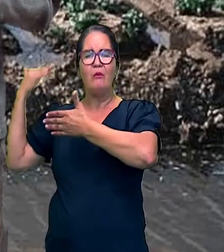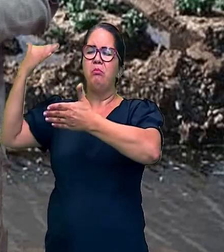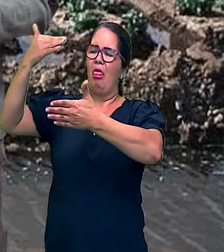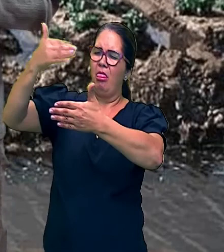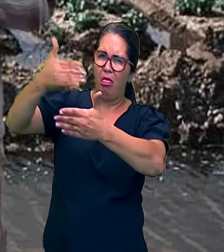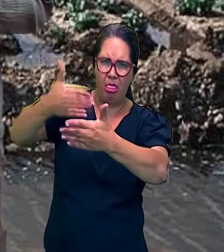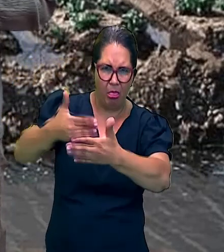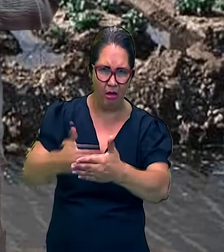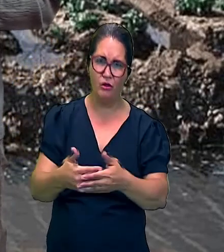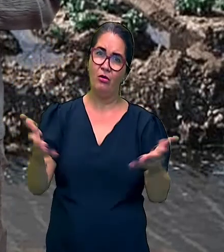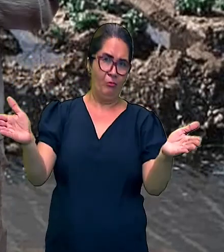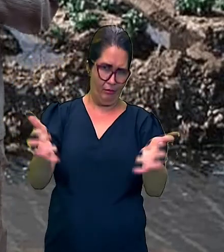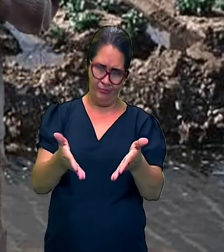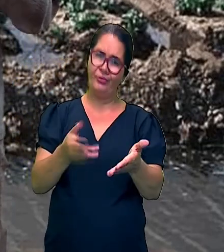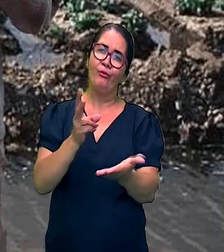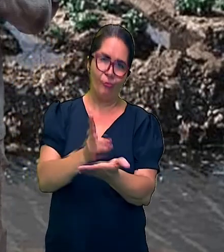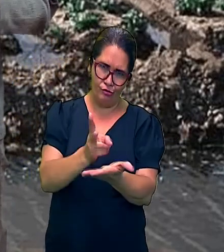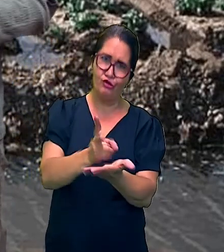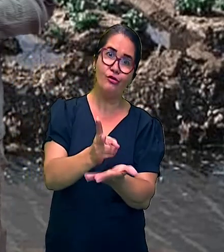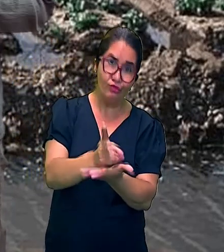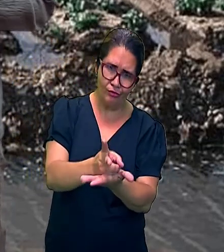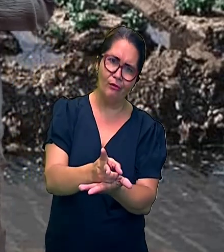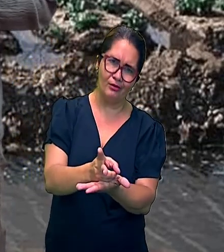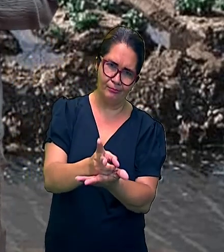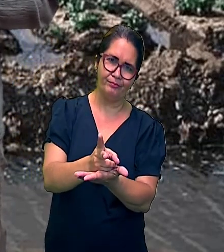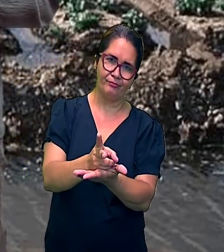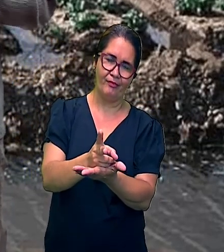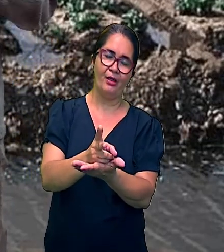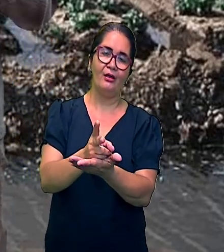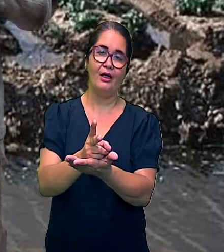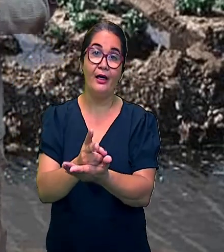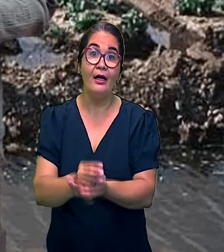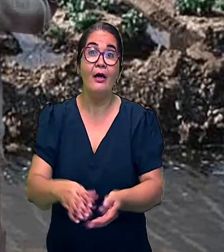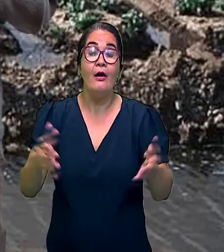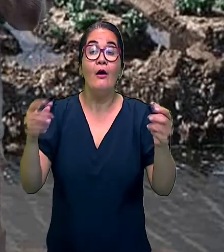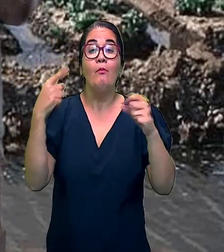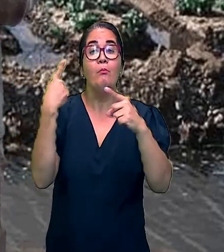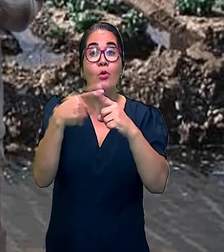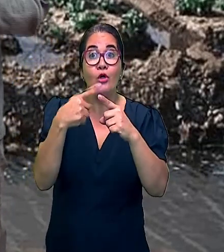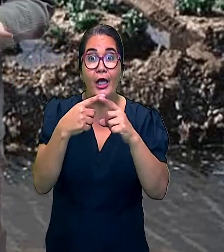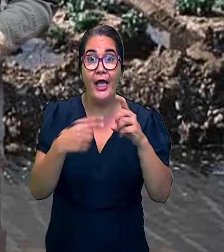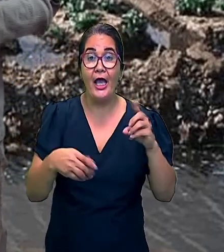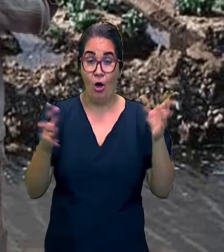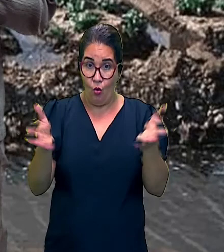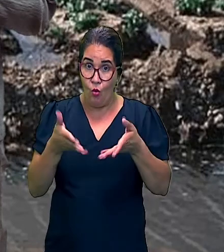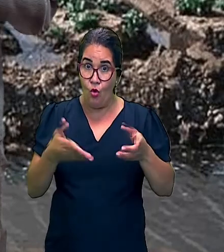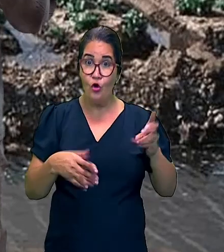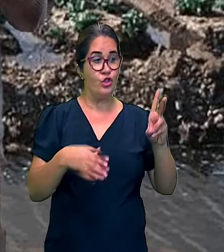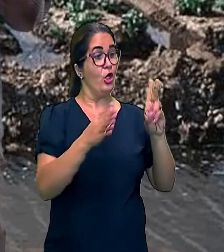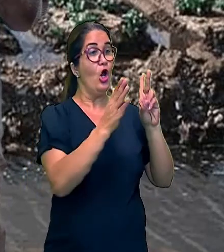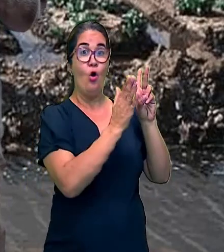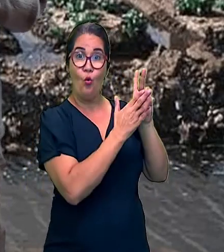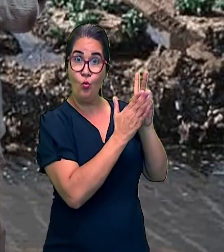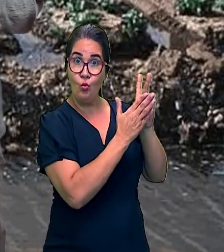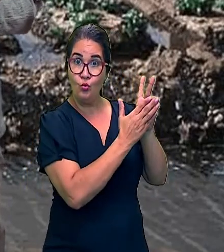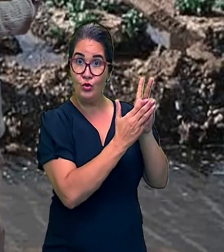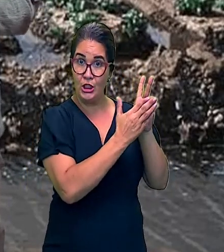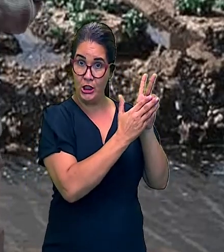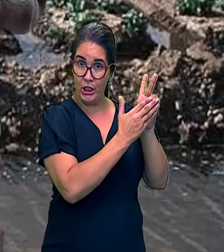nossos indígenas hoje, respeitando a natureza, alimentando, retirando da natureza somente aquilo que